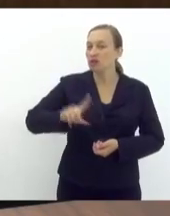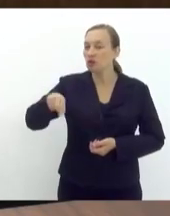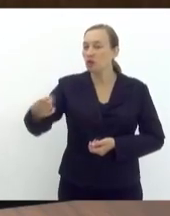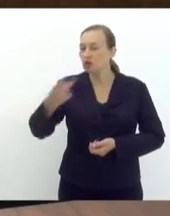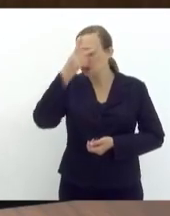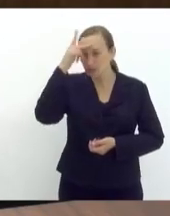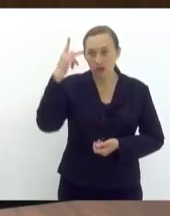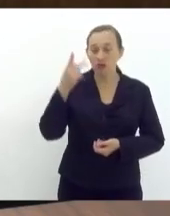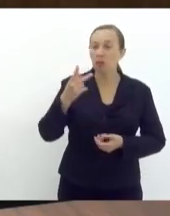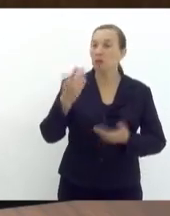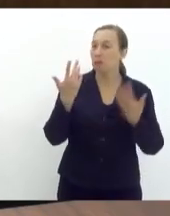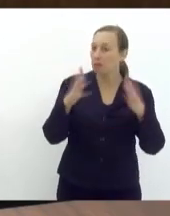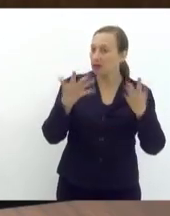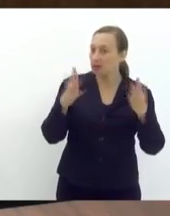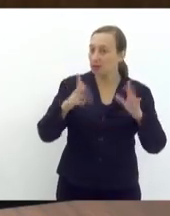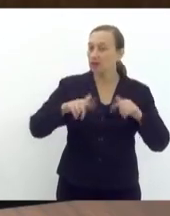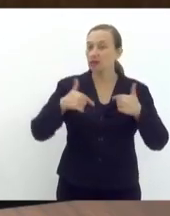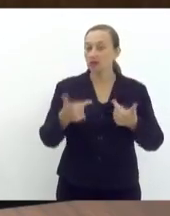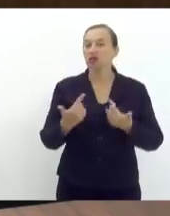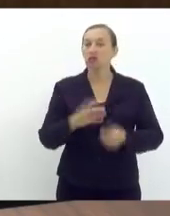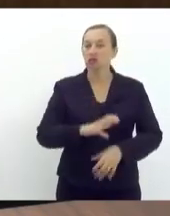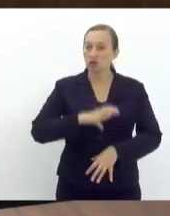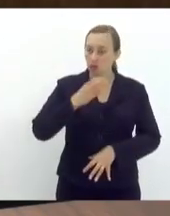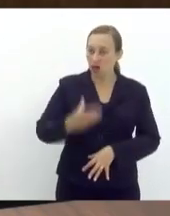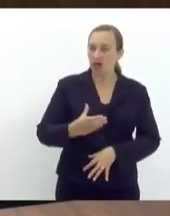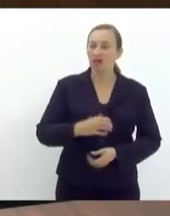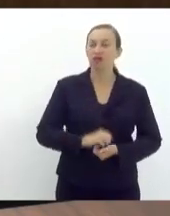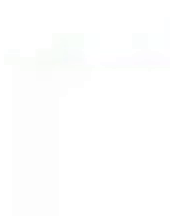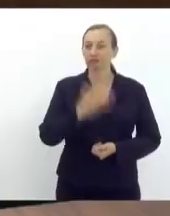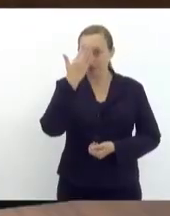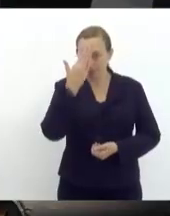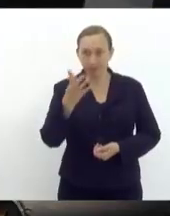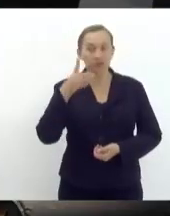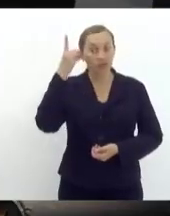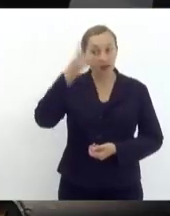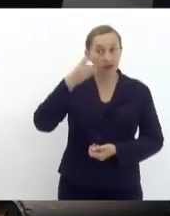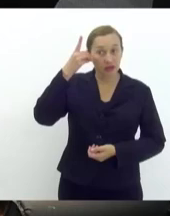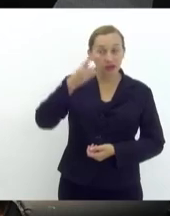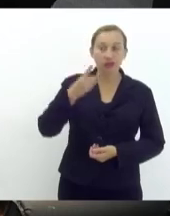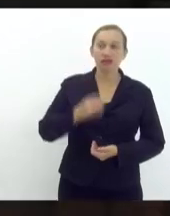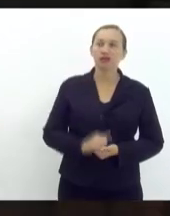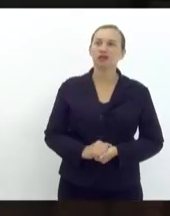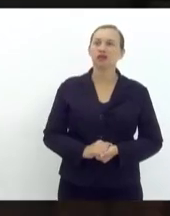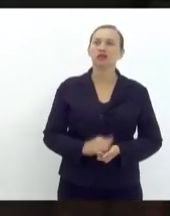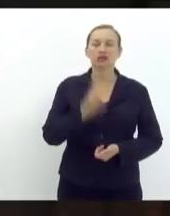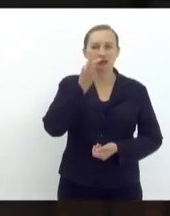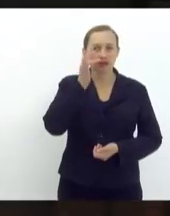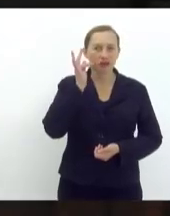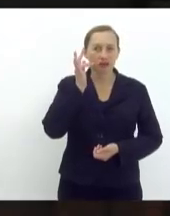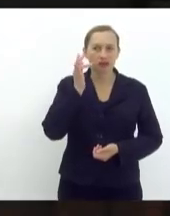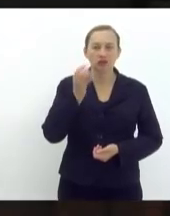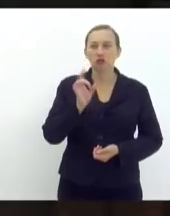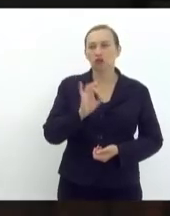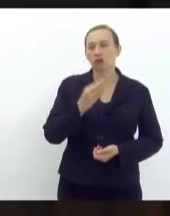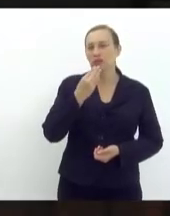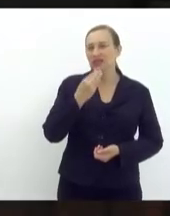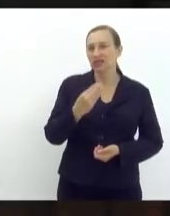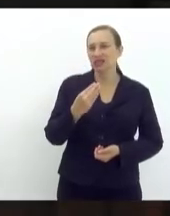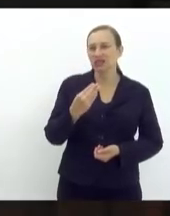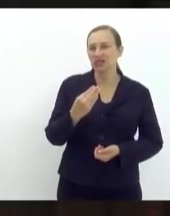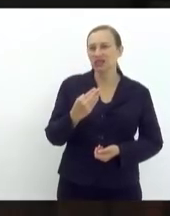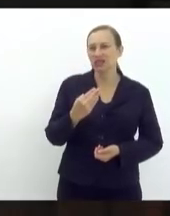pela atitude coerente e corajosa Obrigado Deputado Serafim só pediria